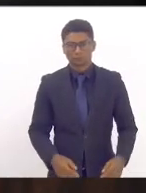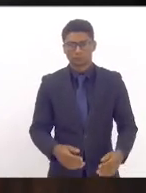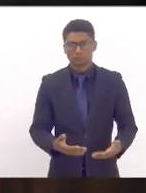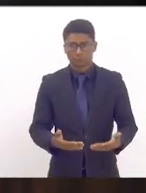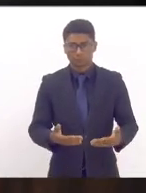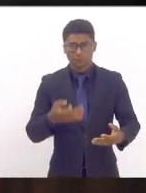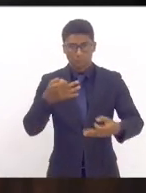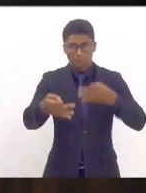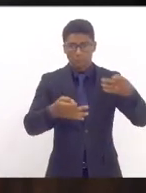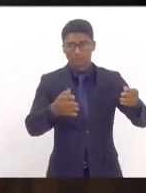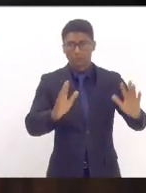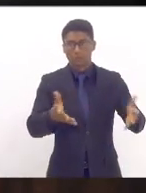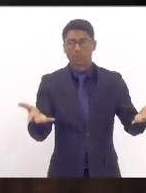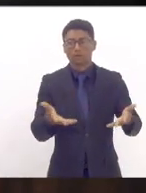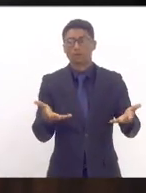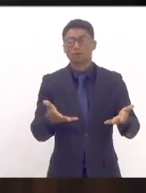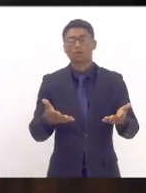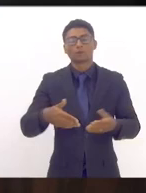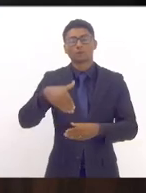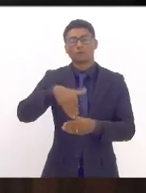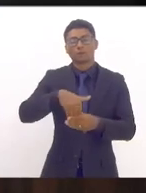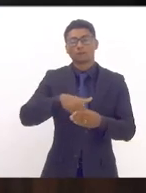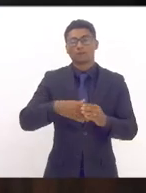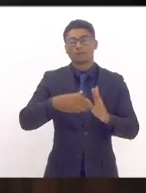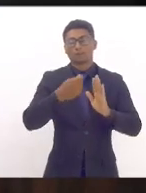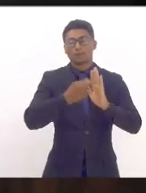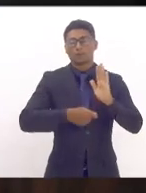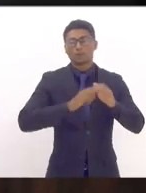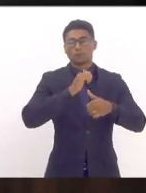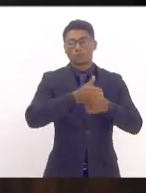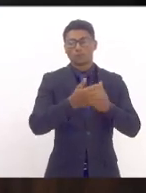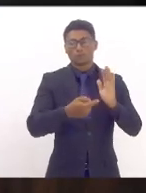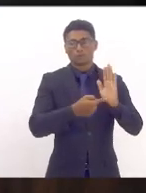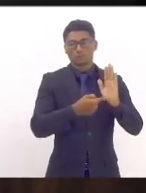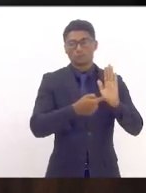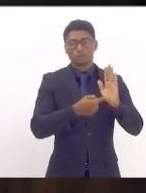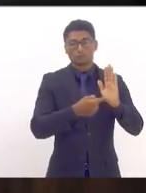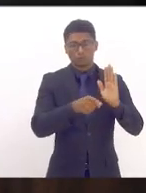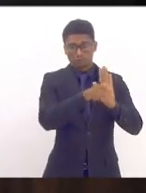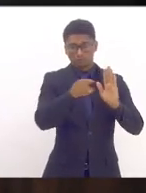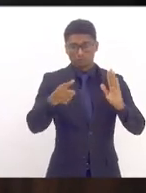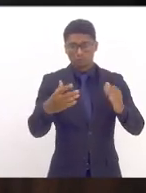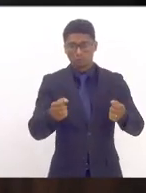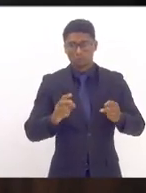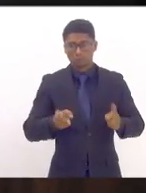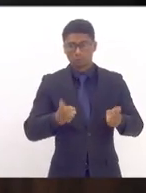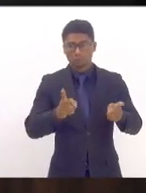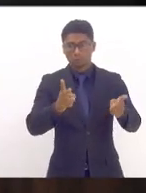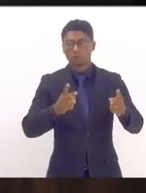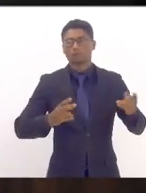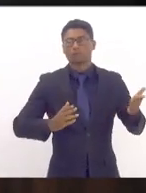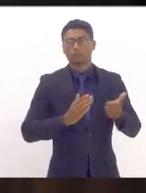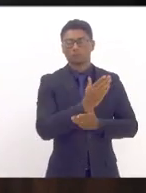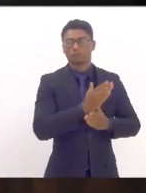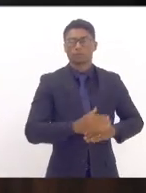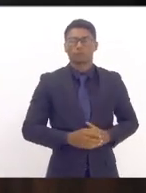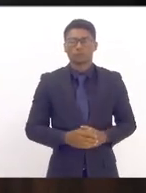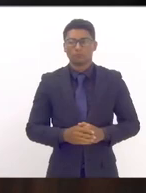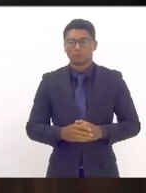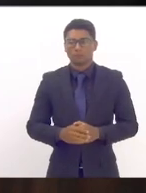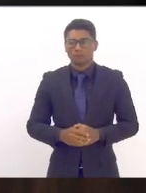em votação substantivo da ccj conforme Afinal de redação seus que aprovam permaneça Como estão aprovado